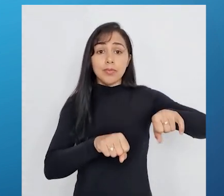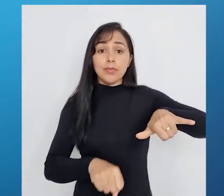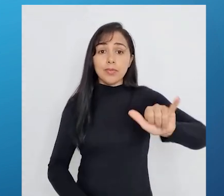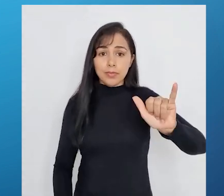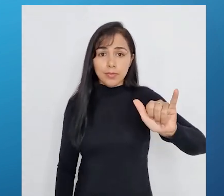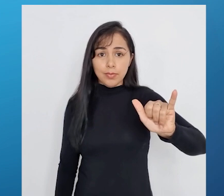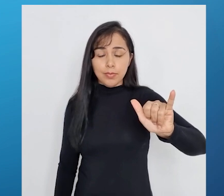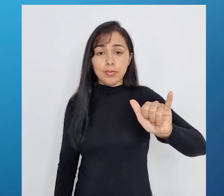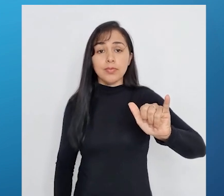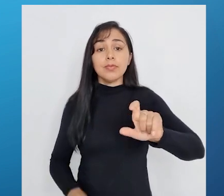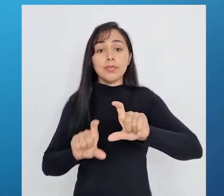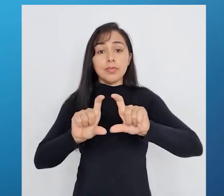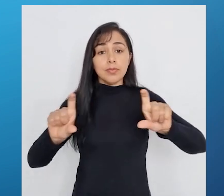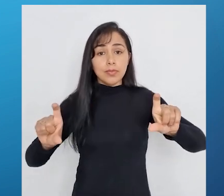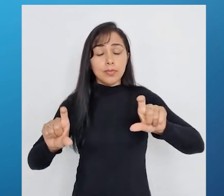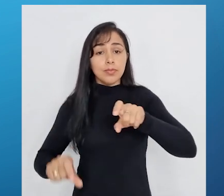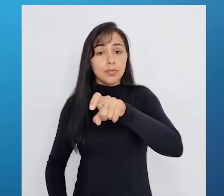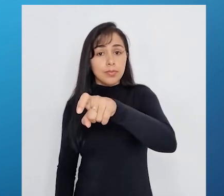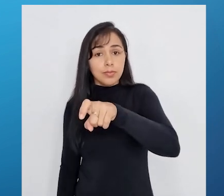temos que ter um valor de